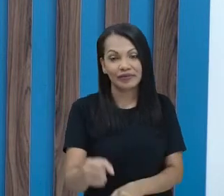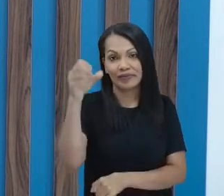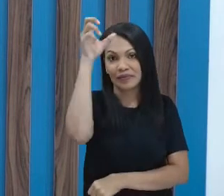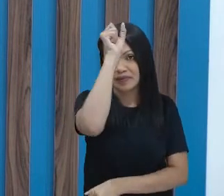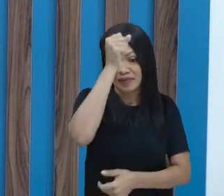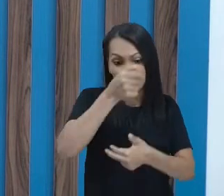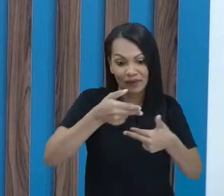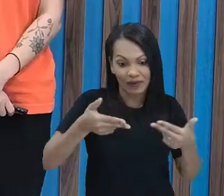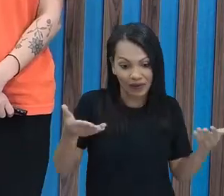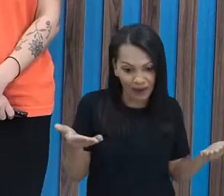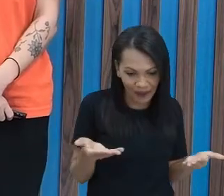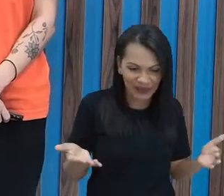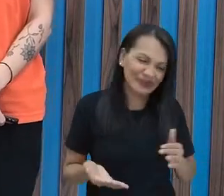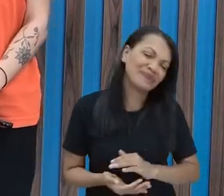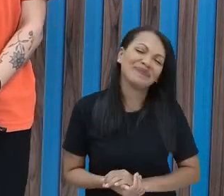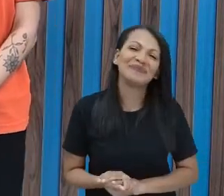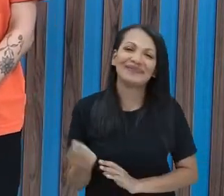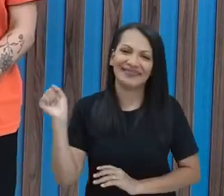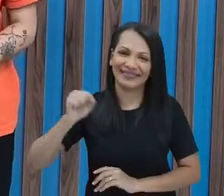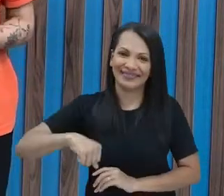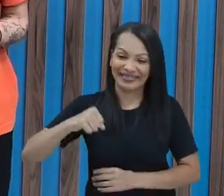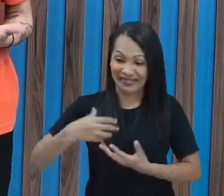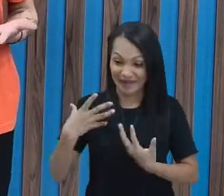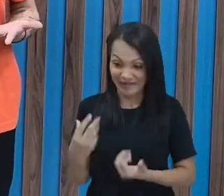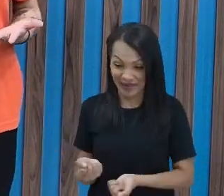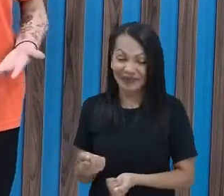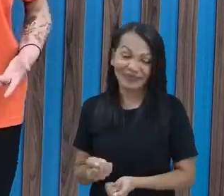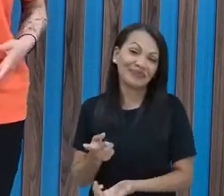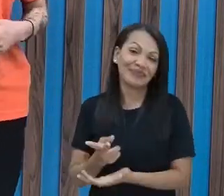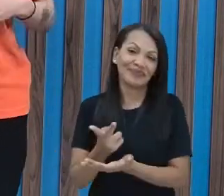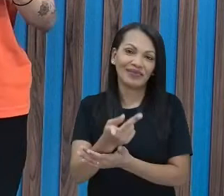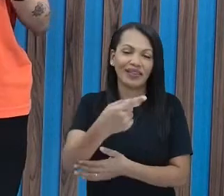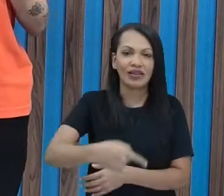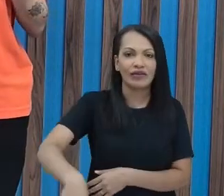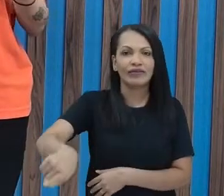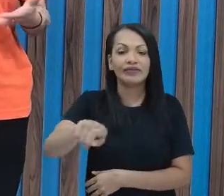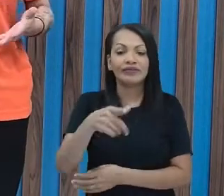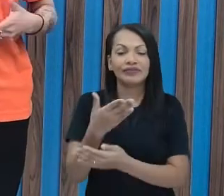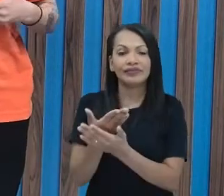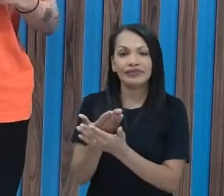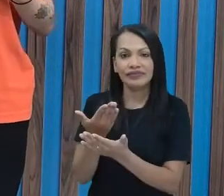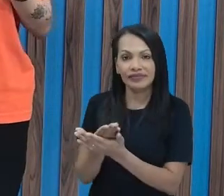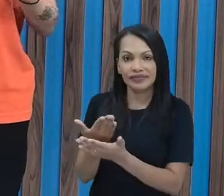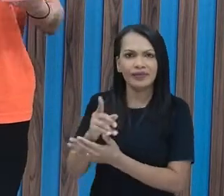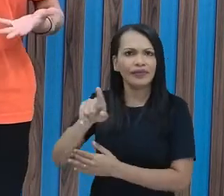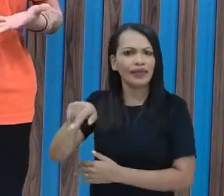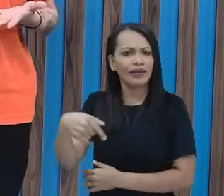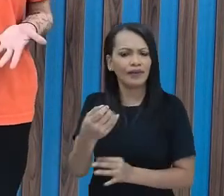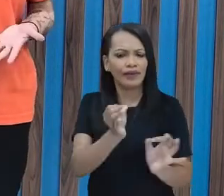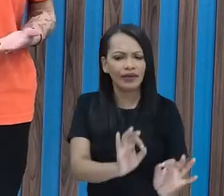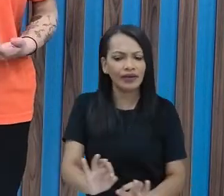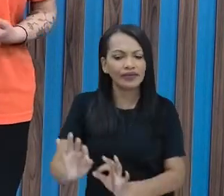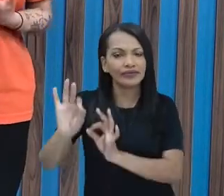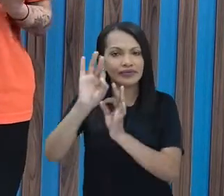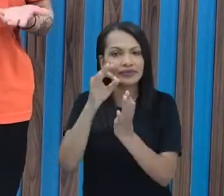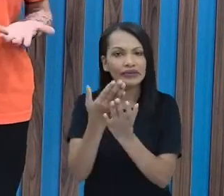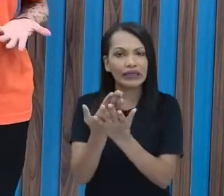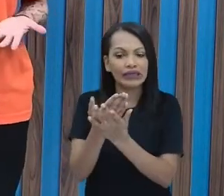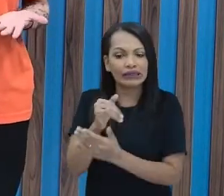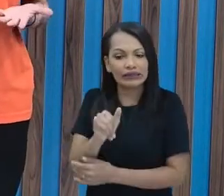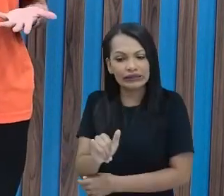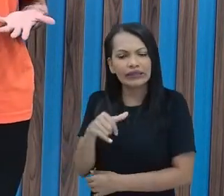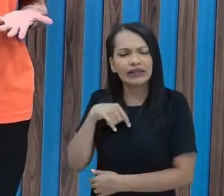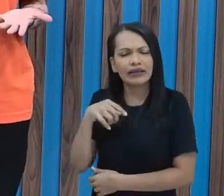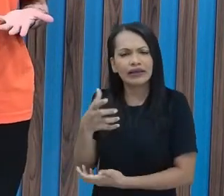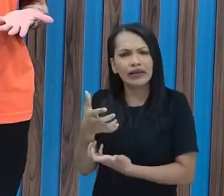pessoal? Opa, vamos embora, né? E aí, gente, vocês na aula, né? Depois que assistir a aula, se quiser deixar